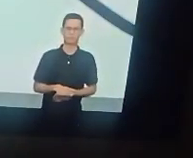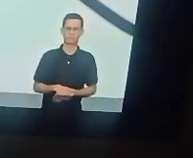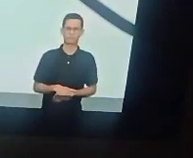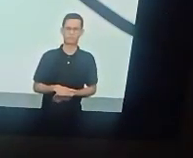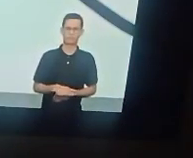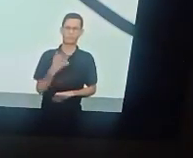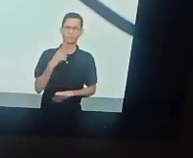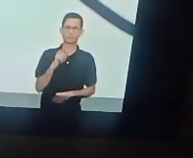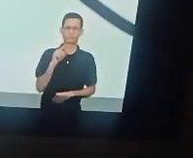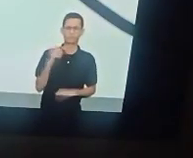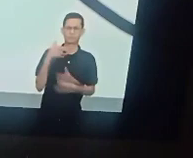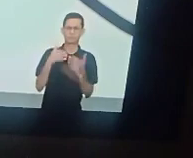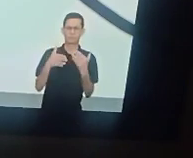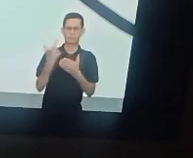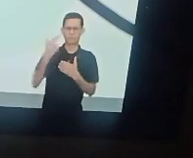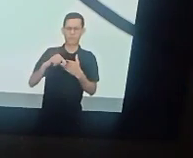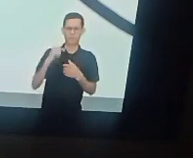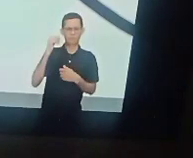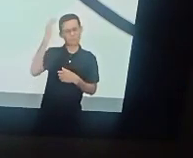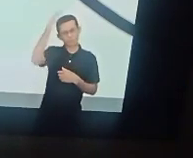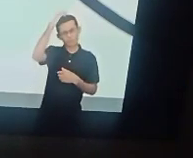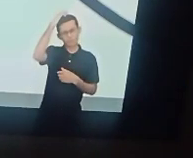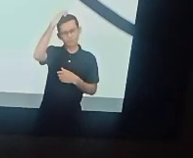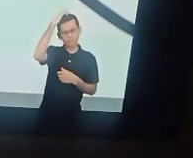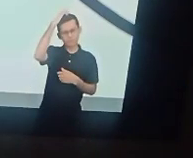Acho que pode passar esse também, a gente já contemplou.